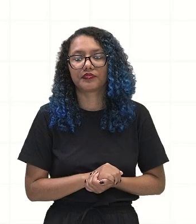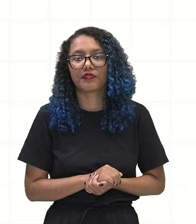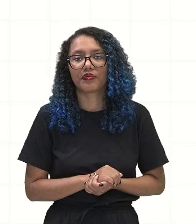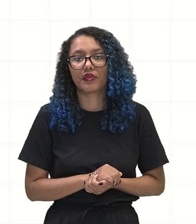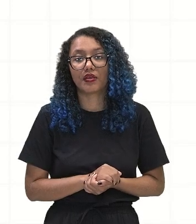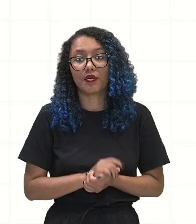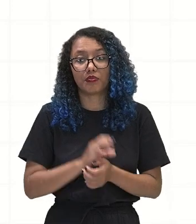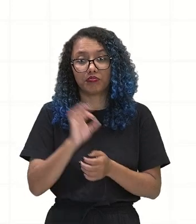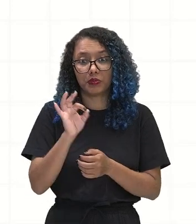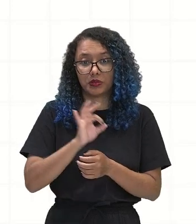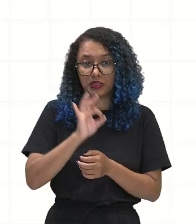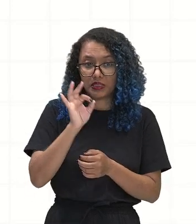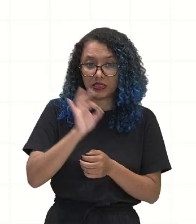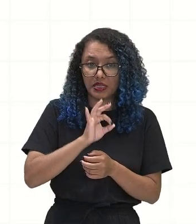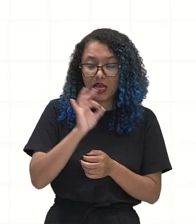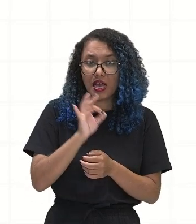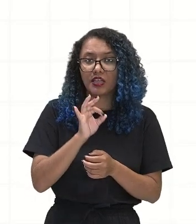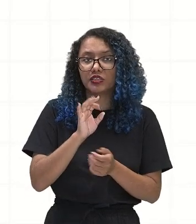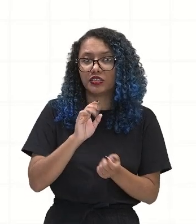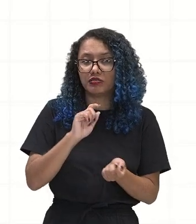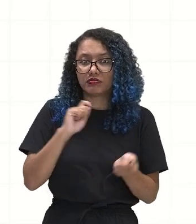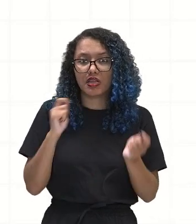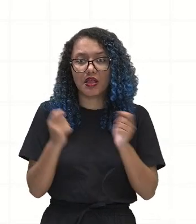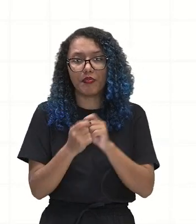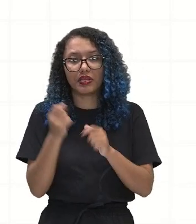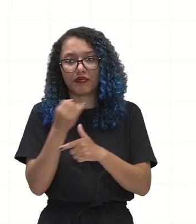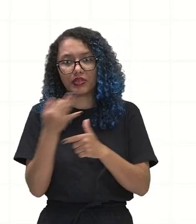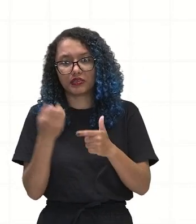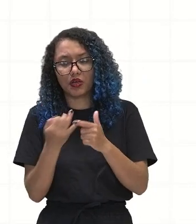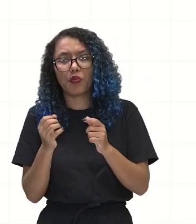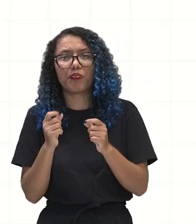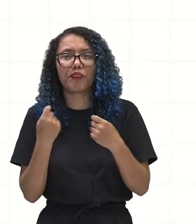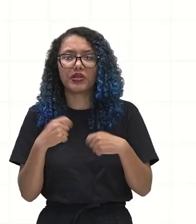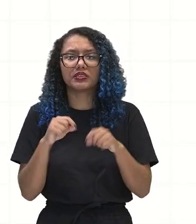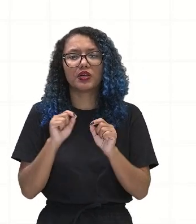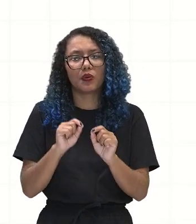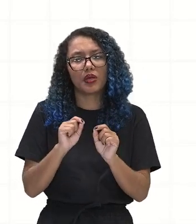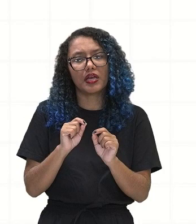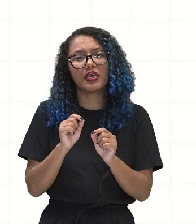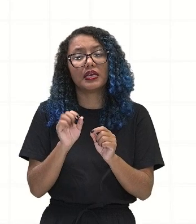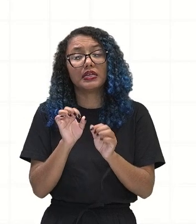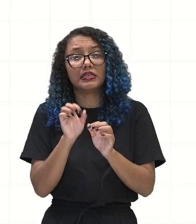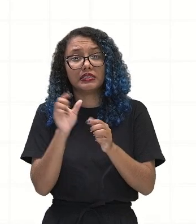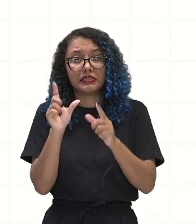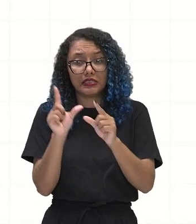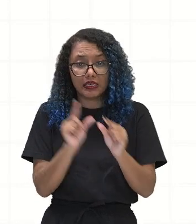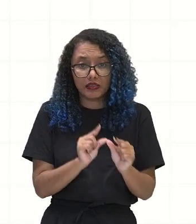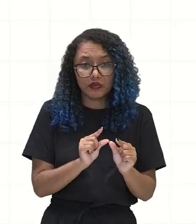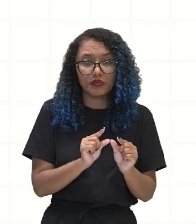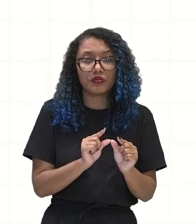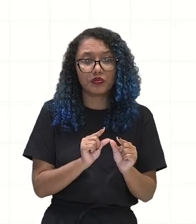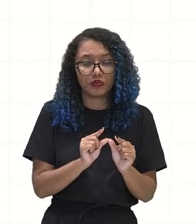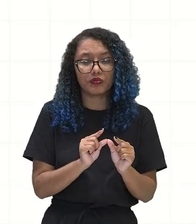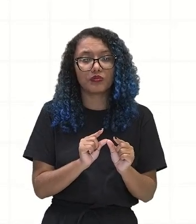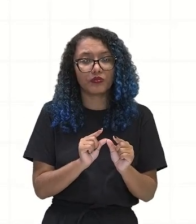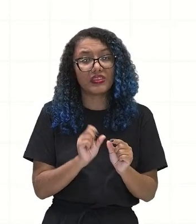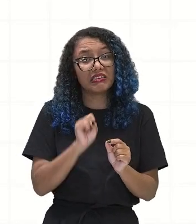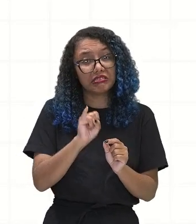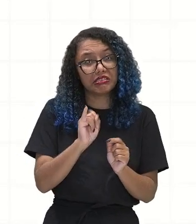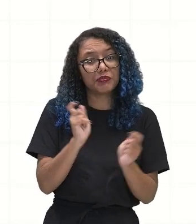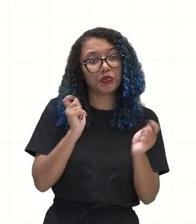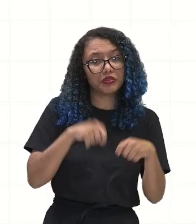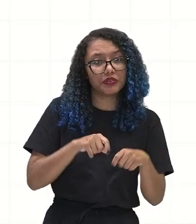fração, nós vimos aí que precisamos simplificar, se for possível, né? E aí, lembrando que quando nós simplificamos uma fração,